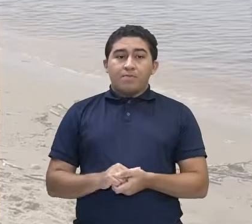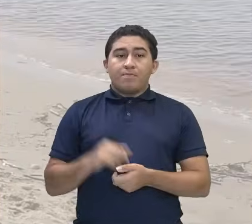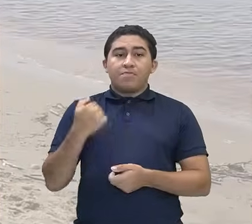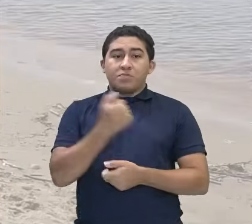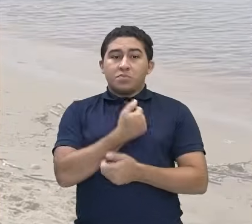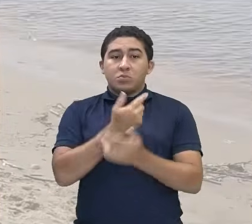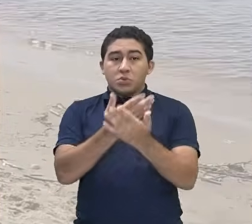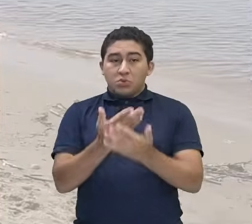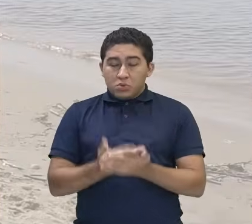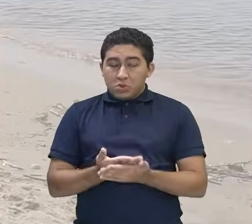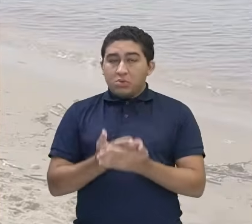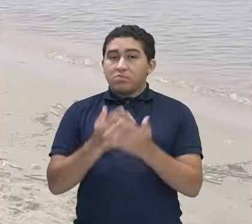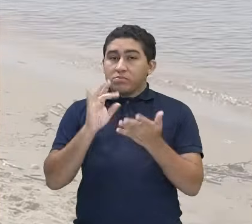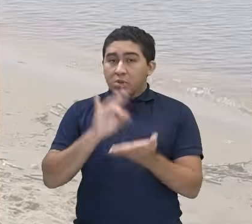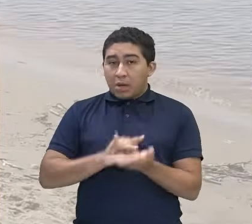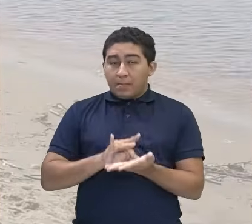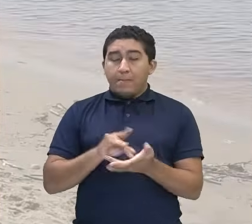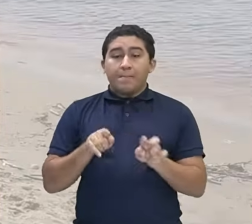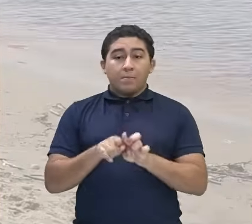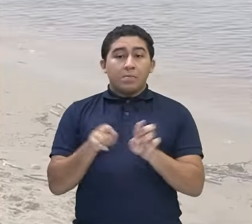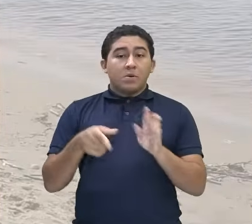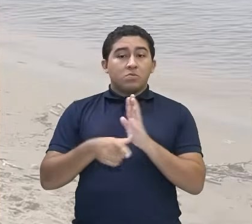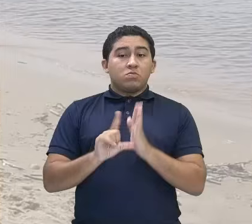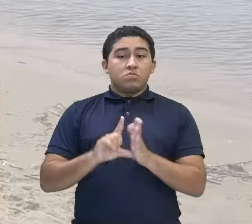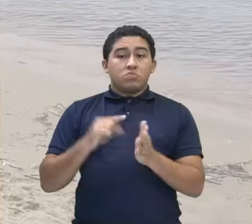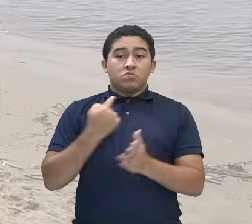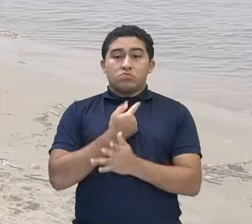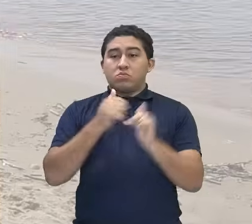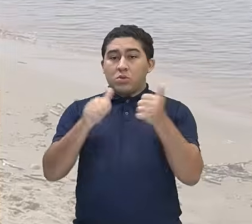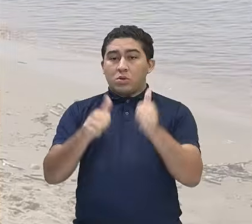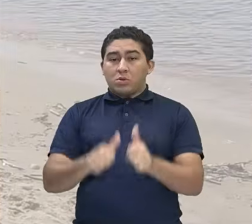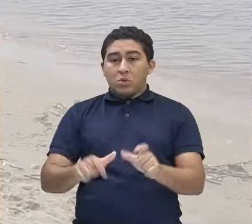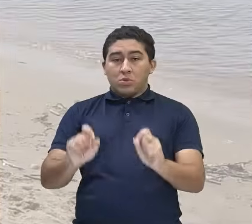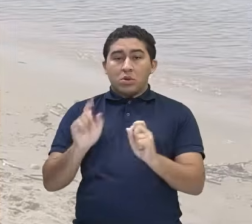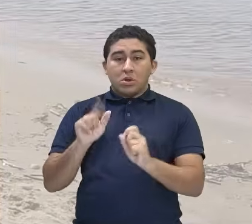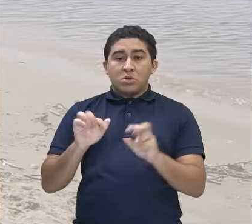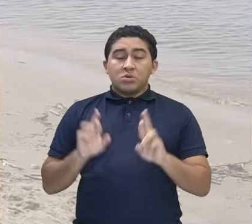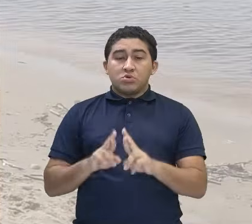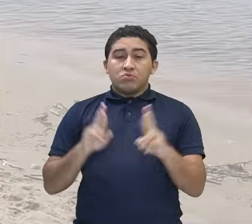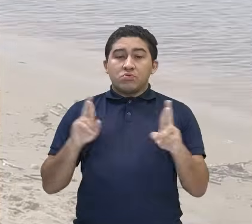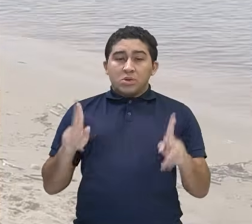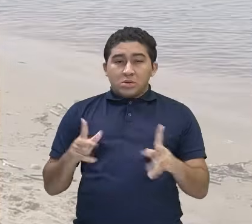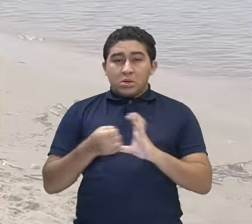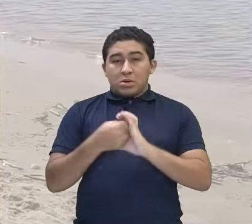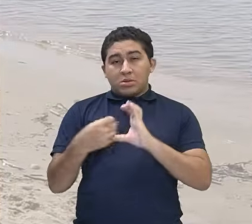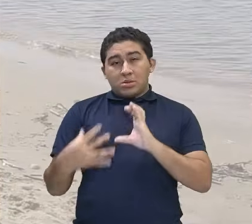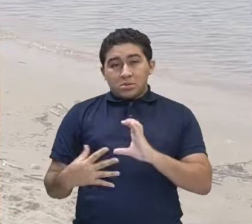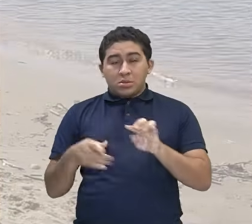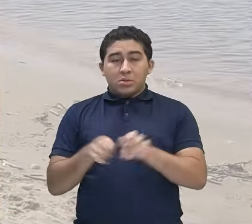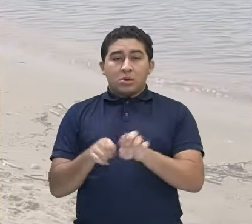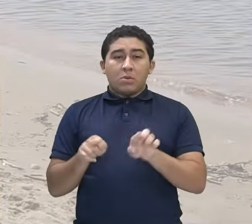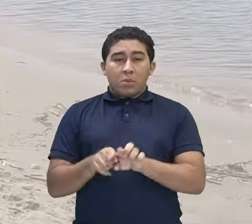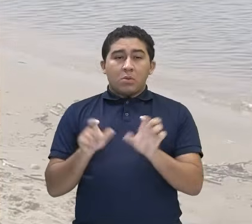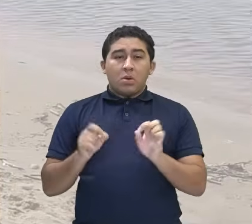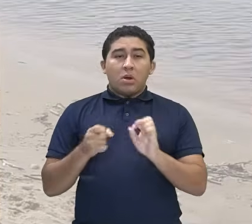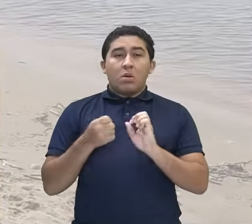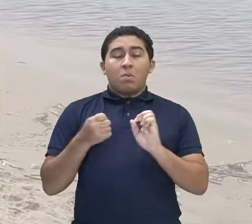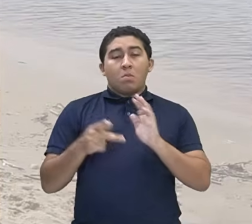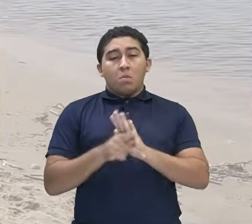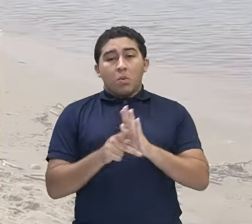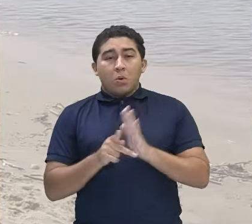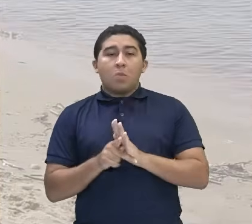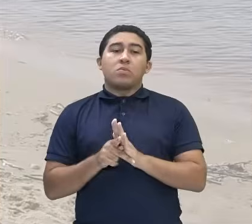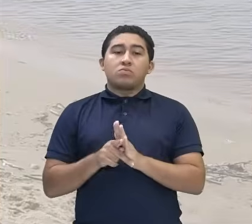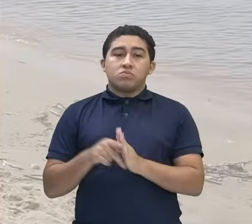estudar. Mas antes de nós analisarmos, né, essas diferentes características, os fatores e os elementos